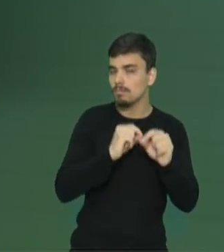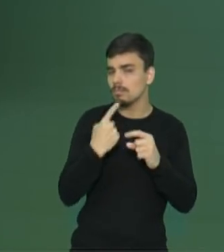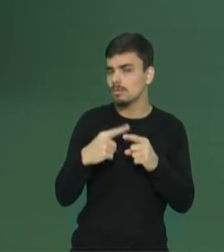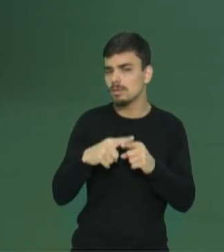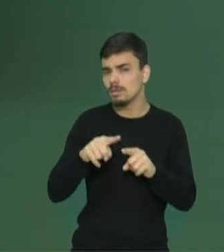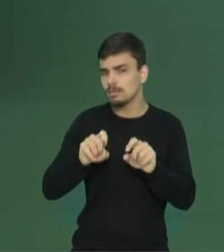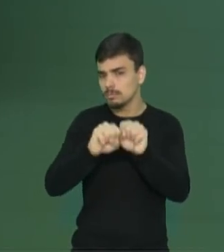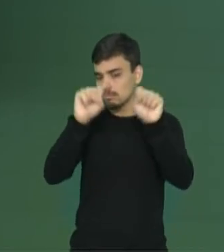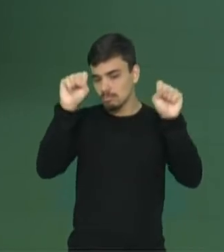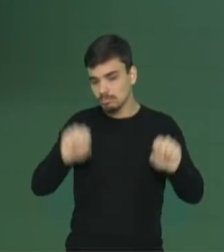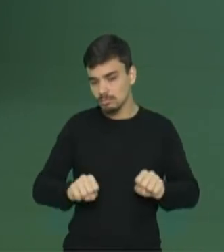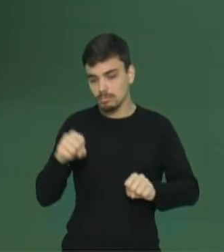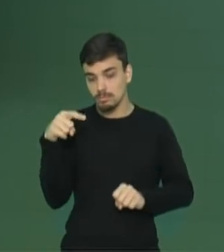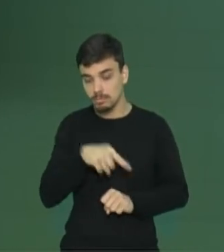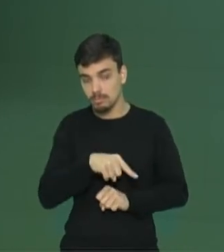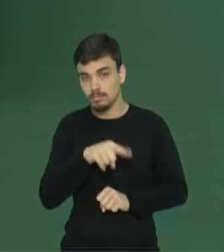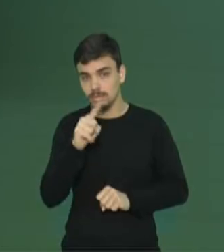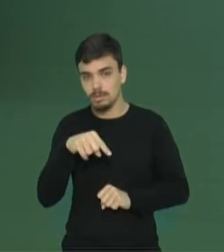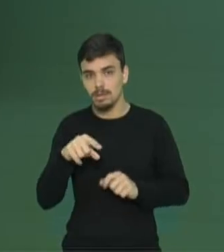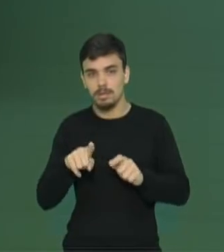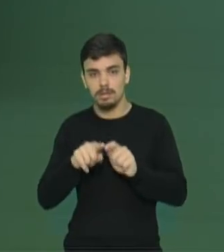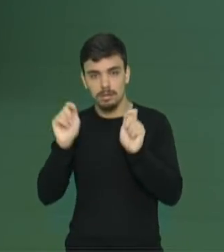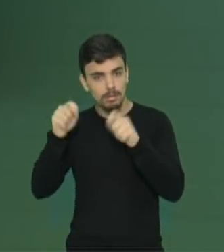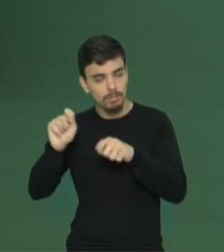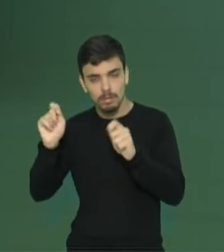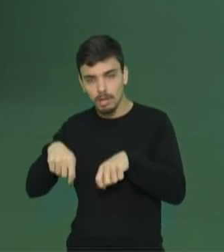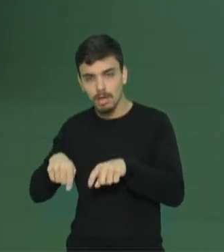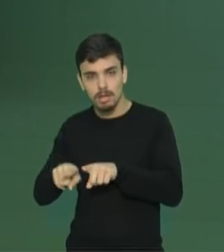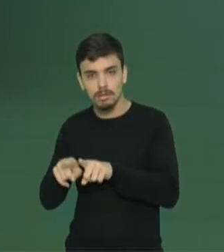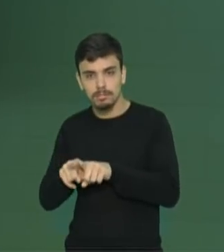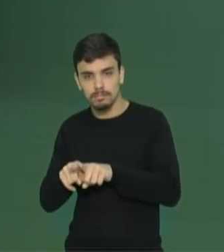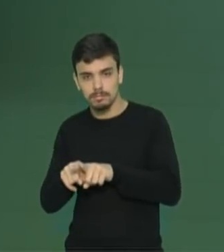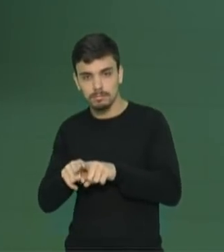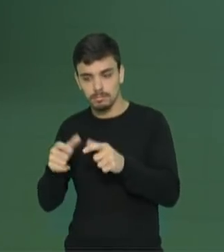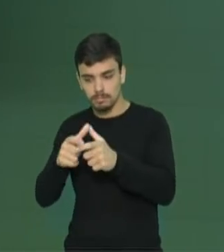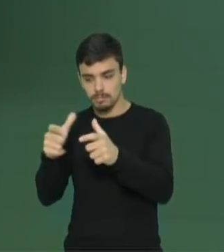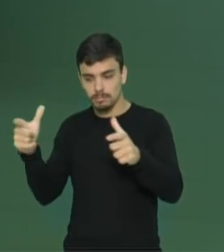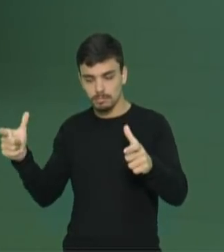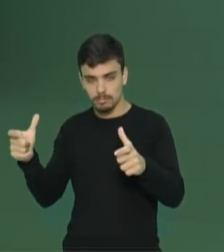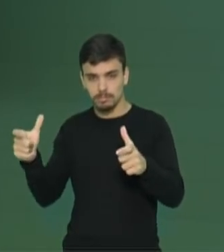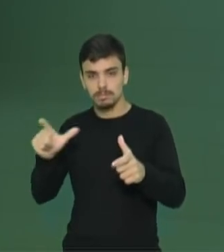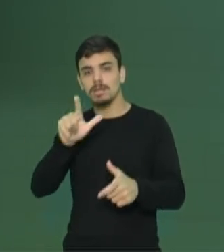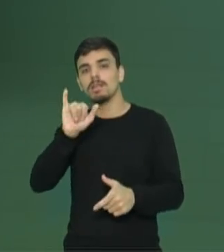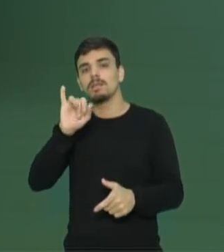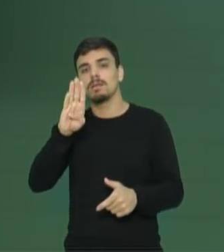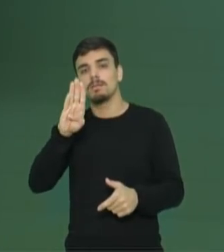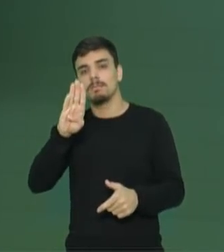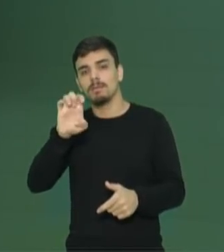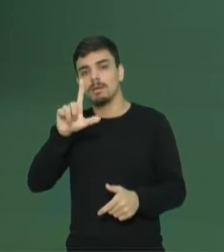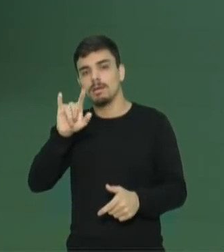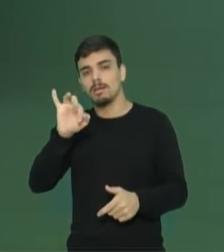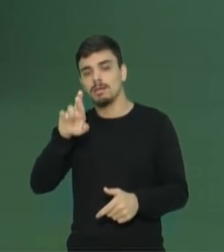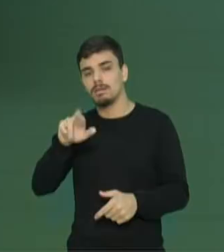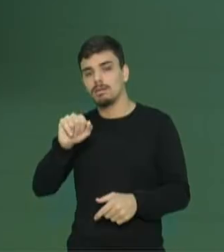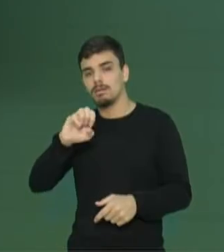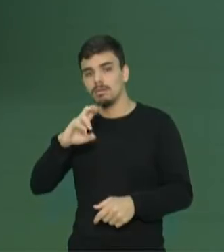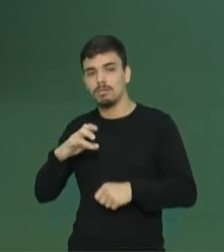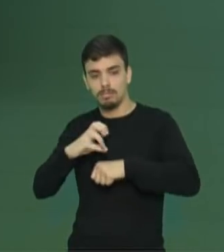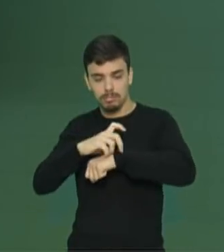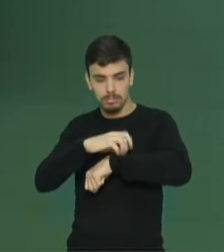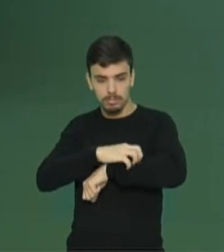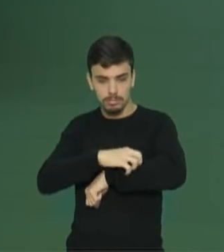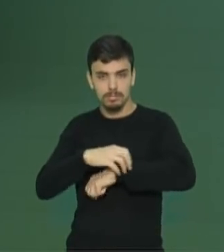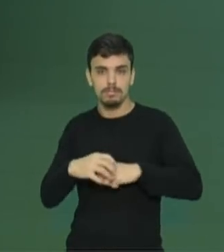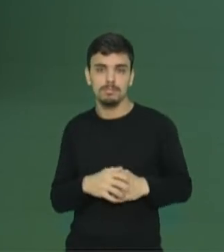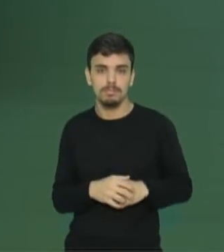sistema respiratório deles é ineficiente e um animal grande, como libélulas de 70 centímetros, aranhas de 50